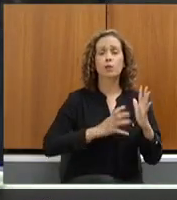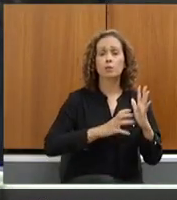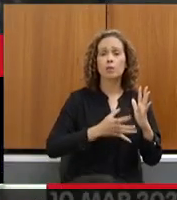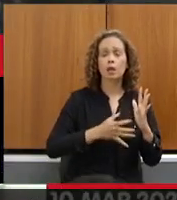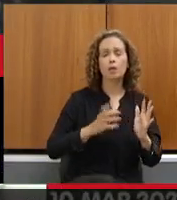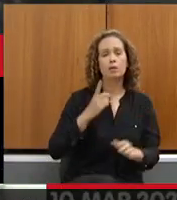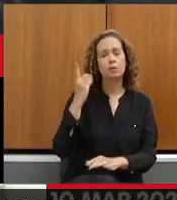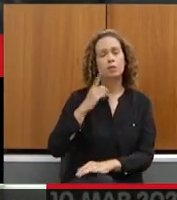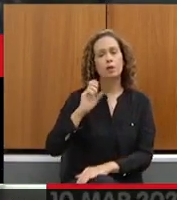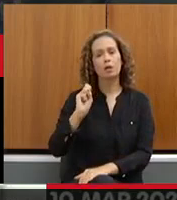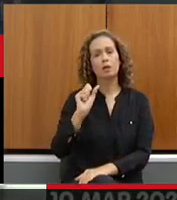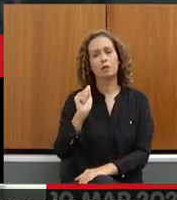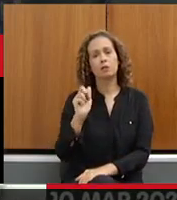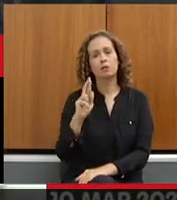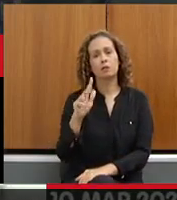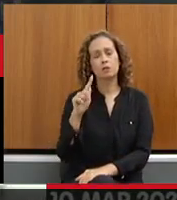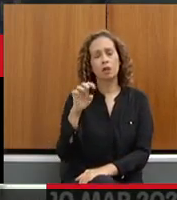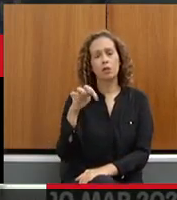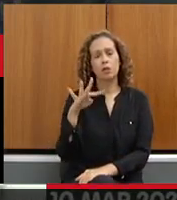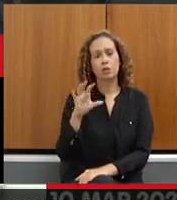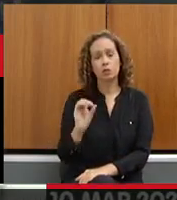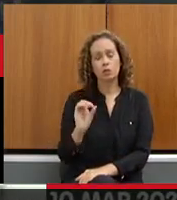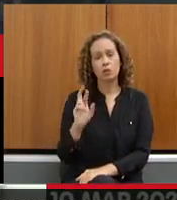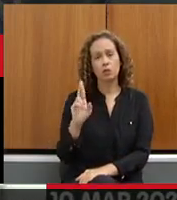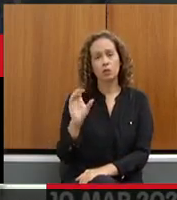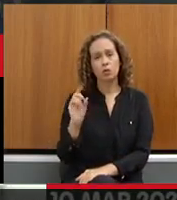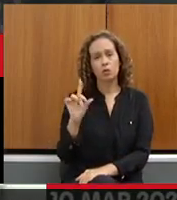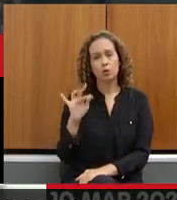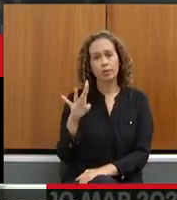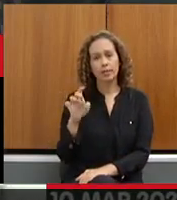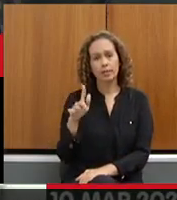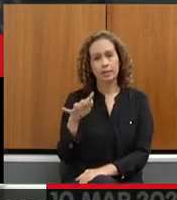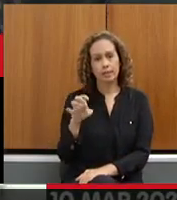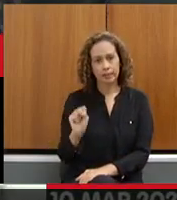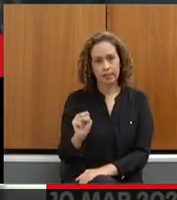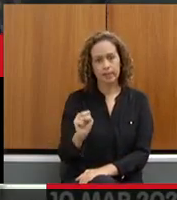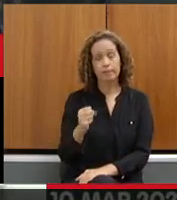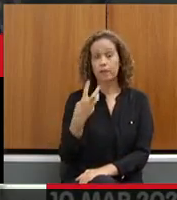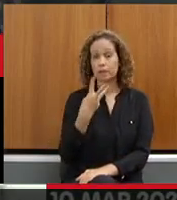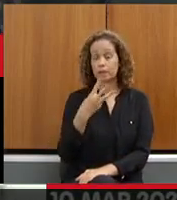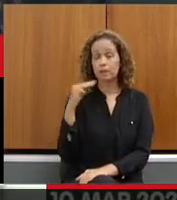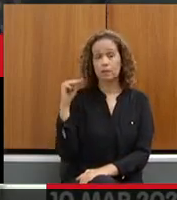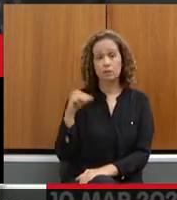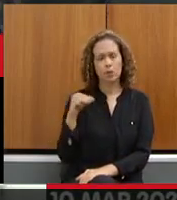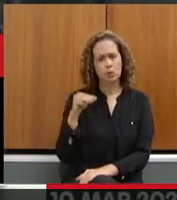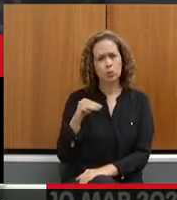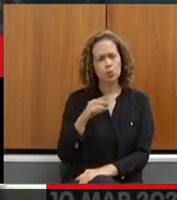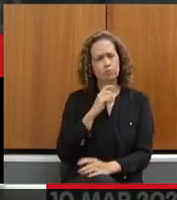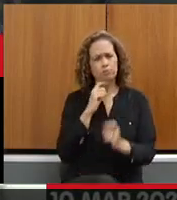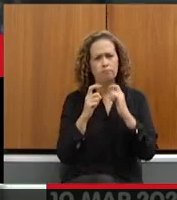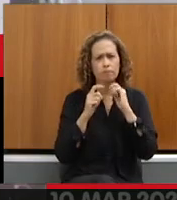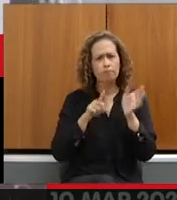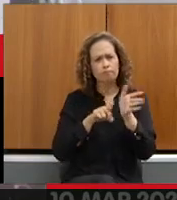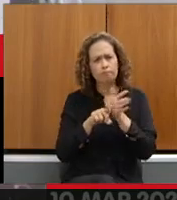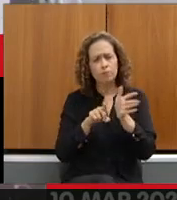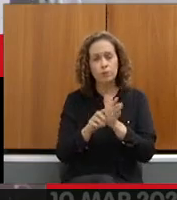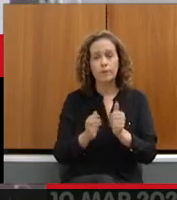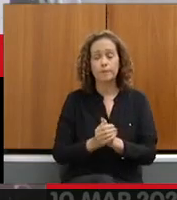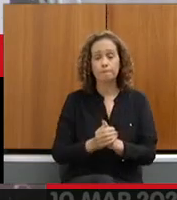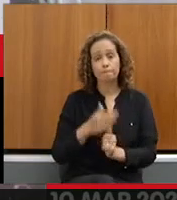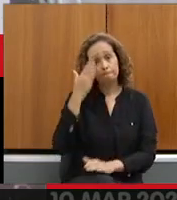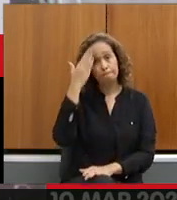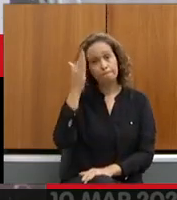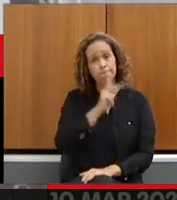palavra Deputado Sargento Rodrigues pelo prazo de três minutos para os seus questionamentos Obrigado